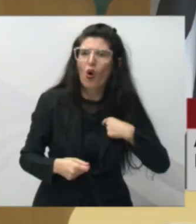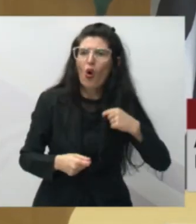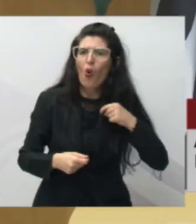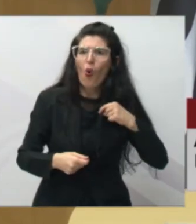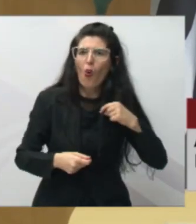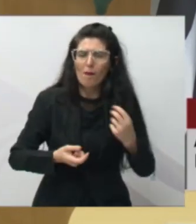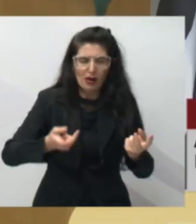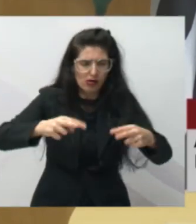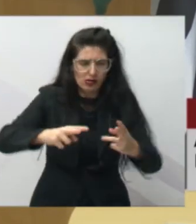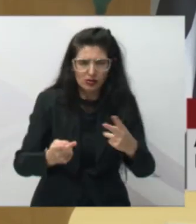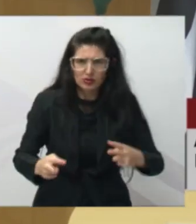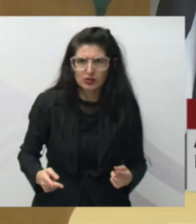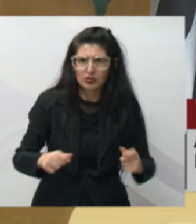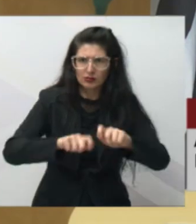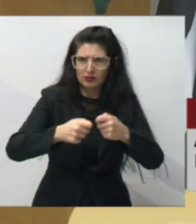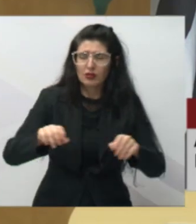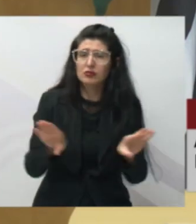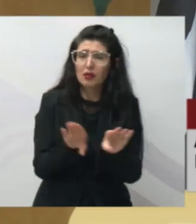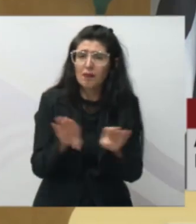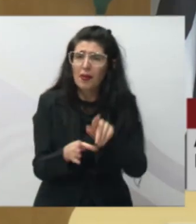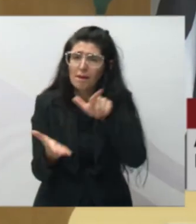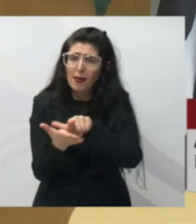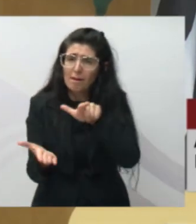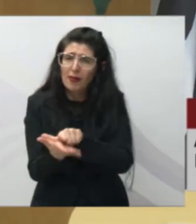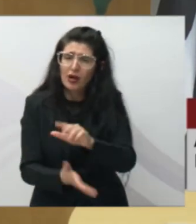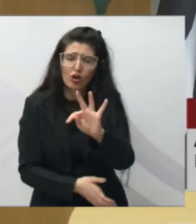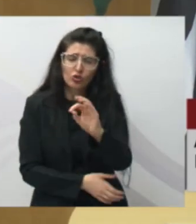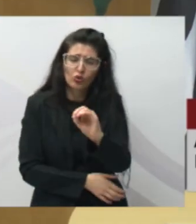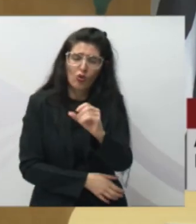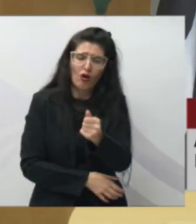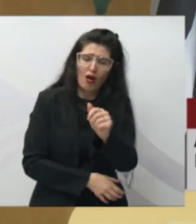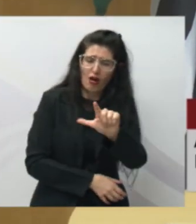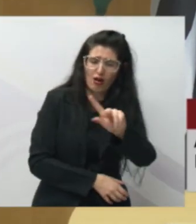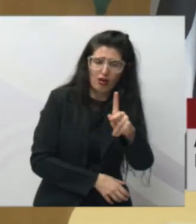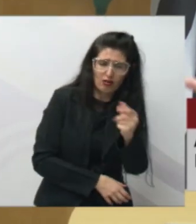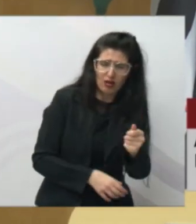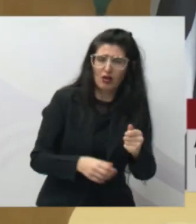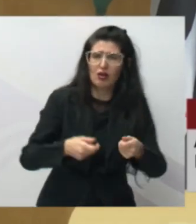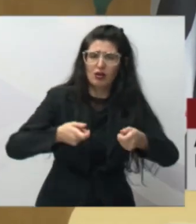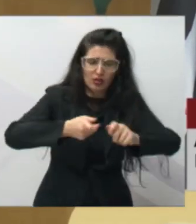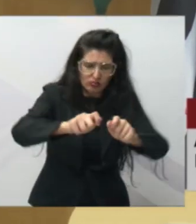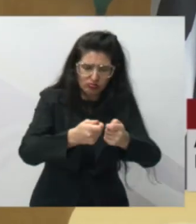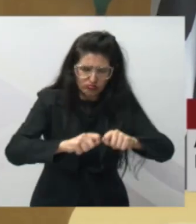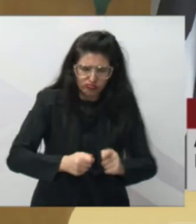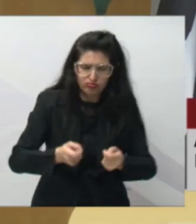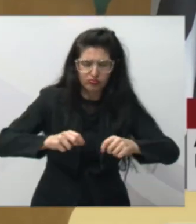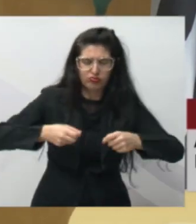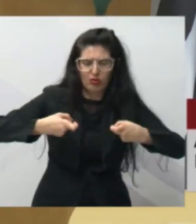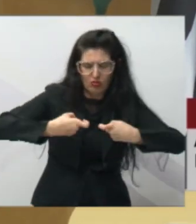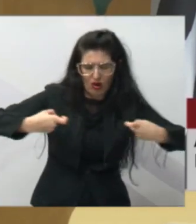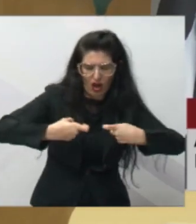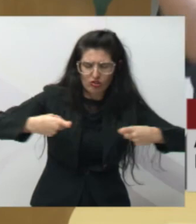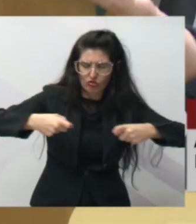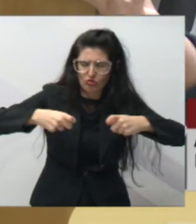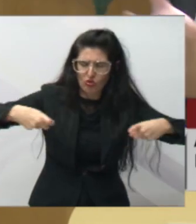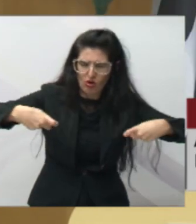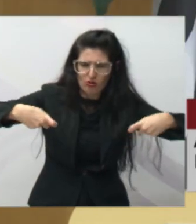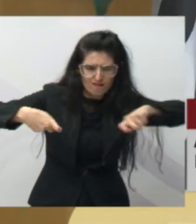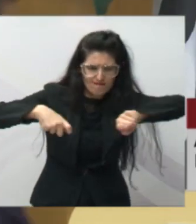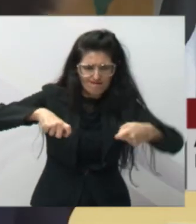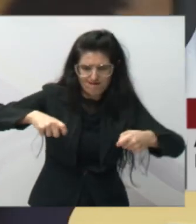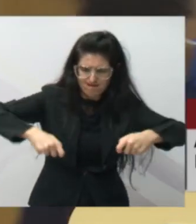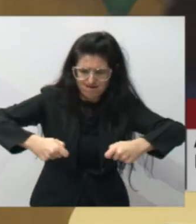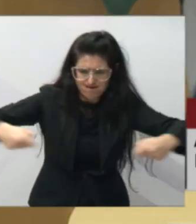pode fazer até com papel toalha, que você pega em qualquer lugar, põe um elástico, é uma máscara, é uma barreira. Pode fazer com Perfex,